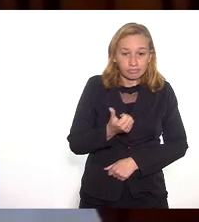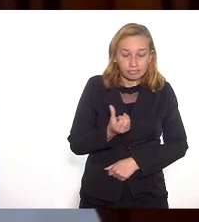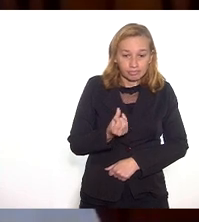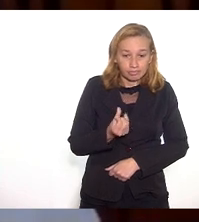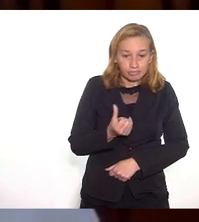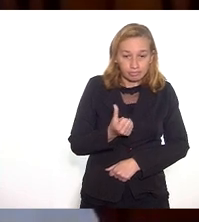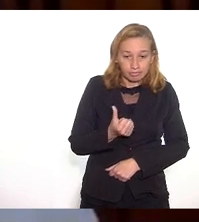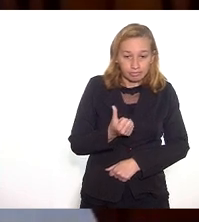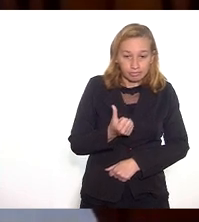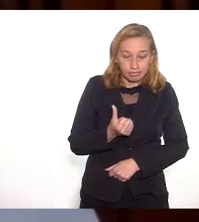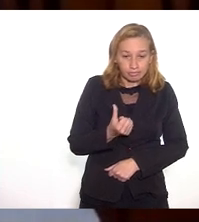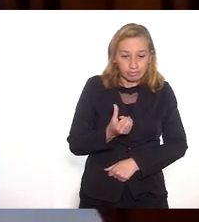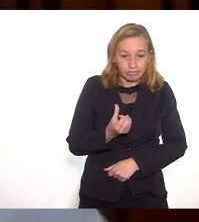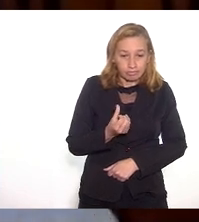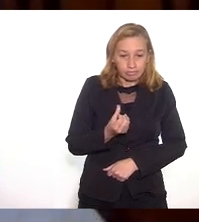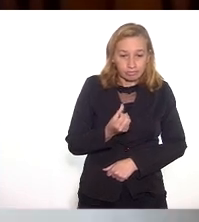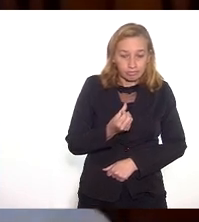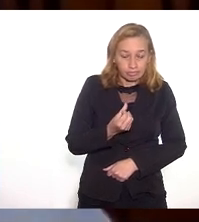pauta. 62...